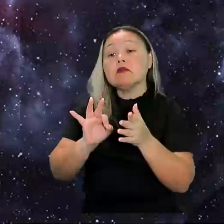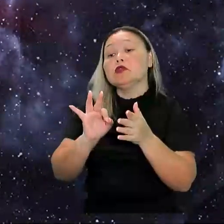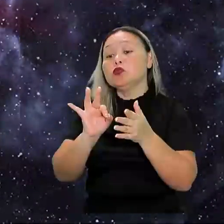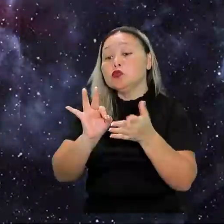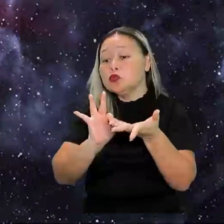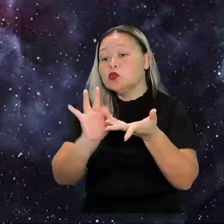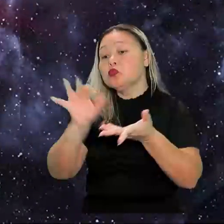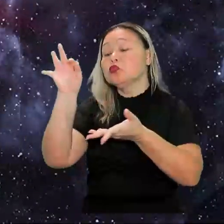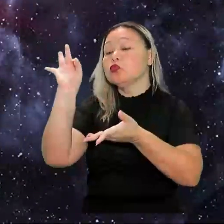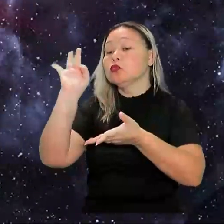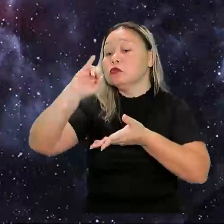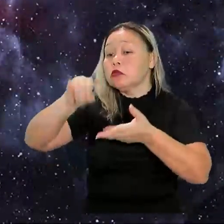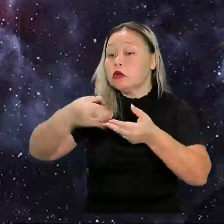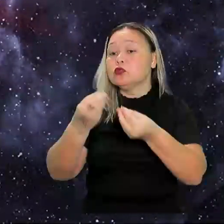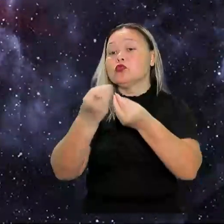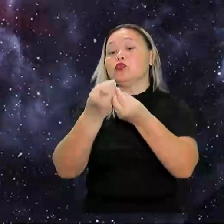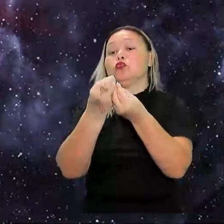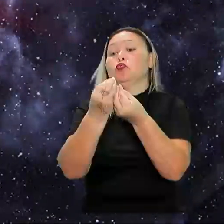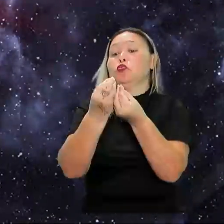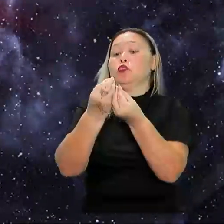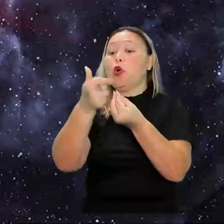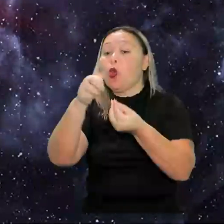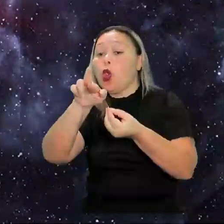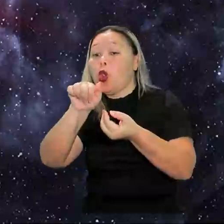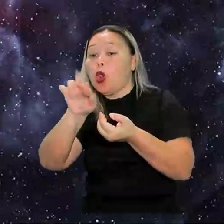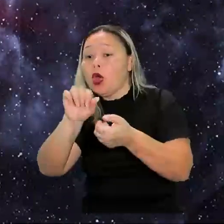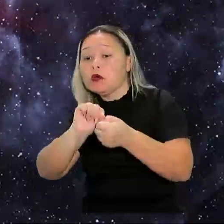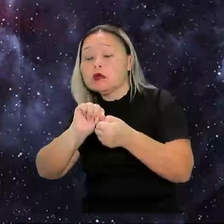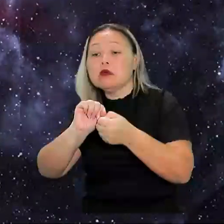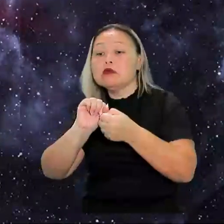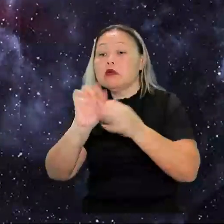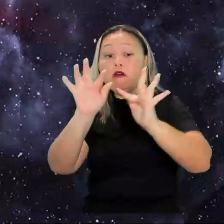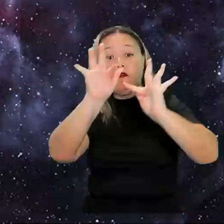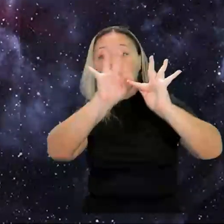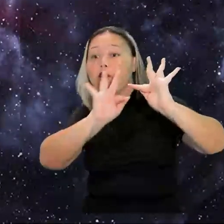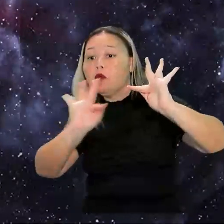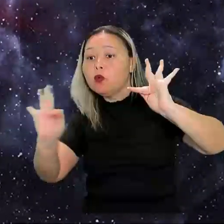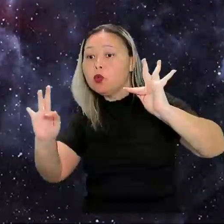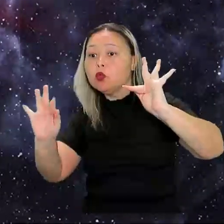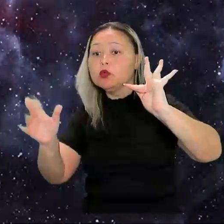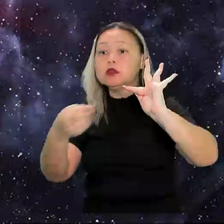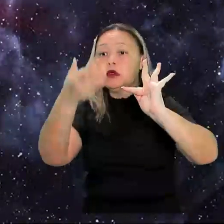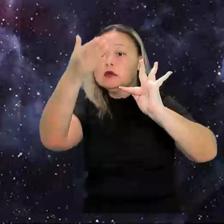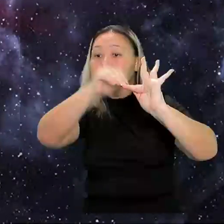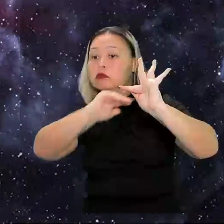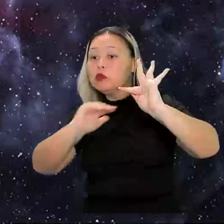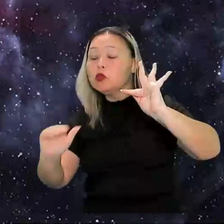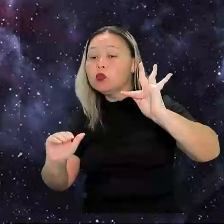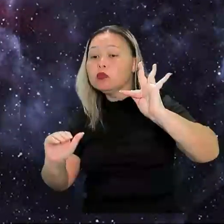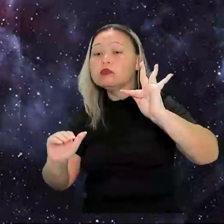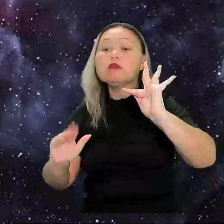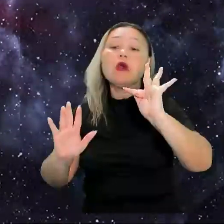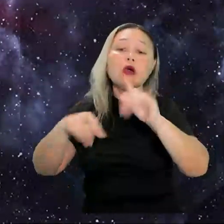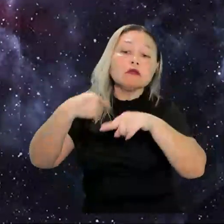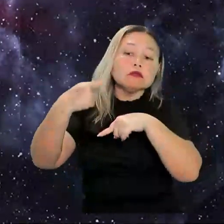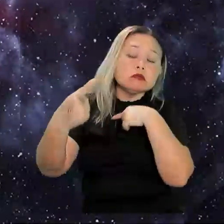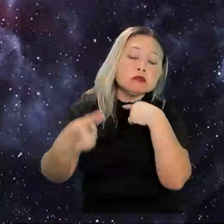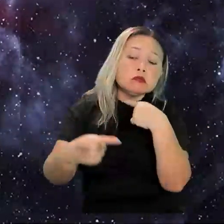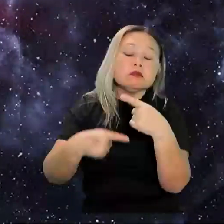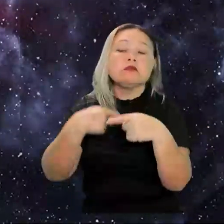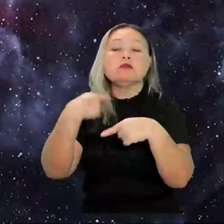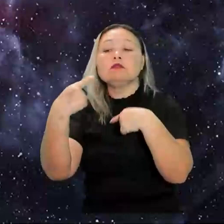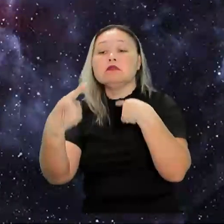se é juros, se é logaritmo, se é uma função, de cara você já sabe. E depois você vai lendo